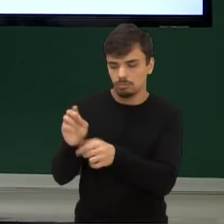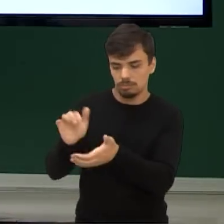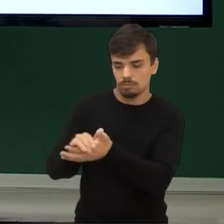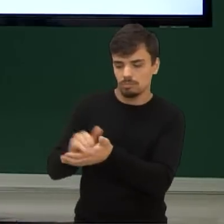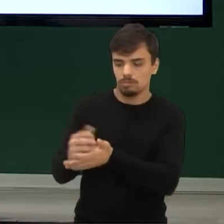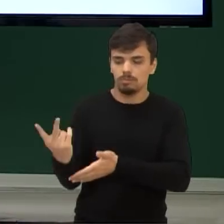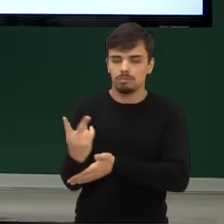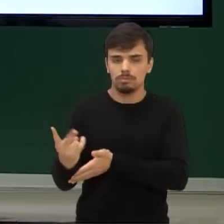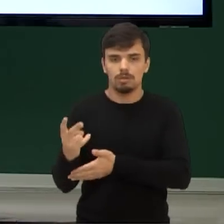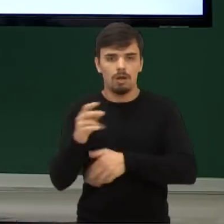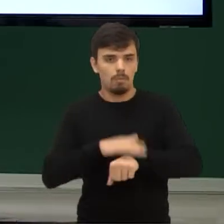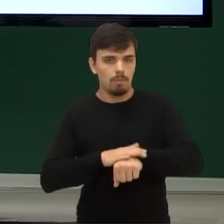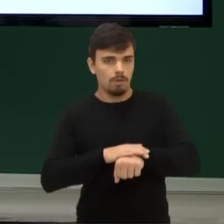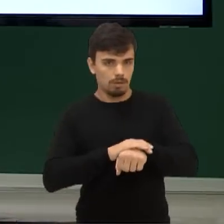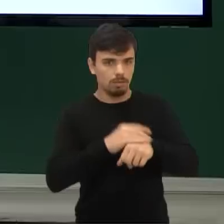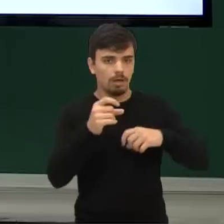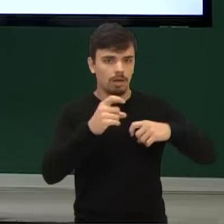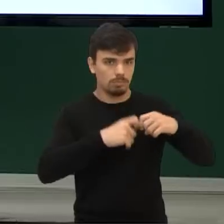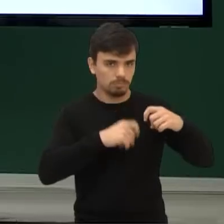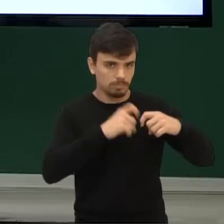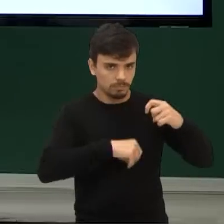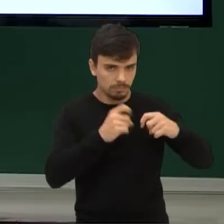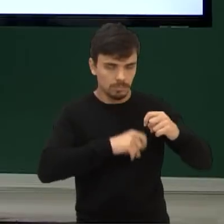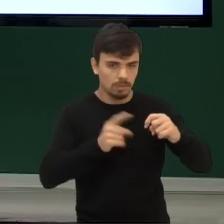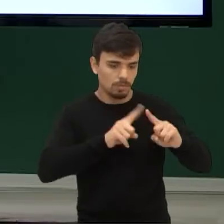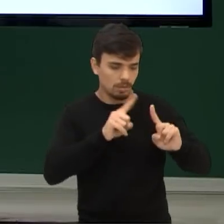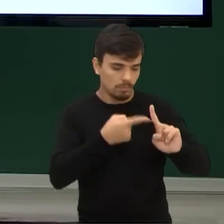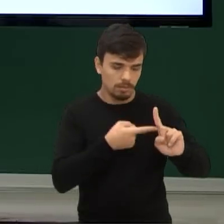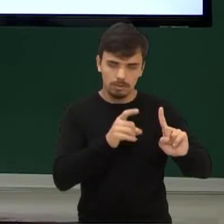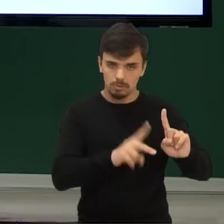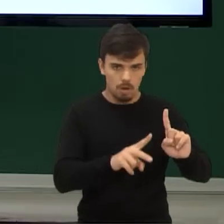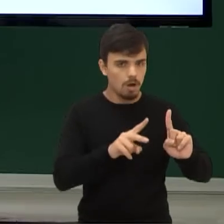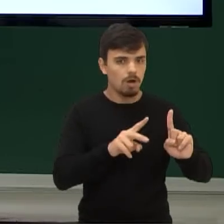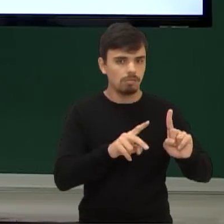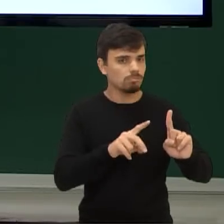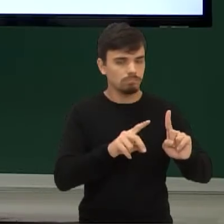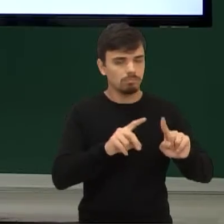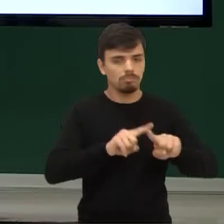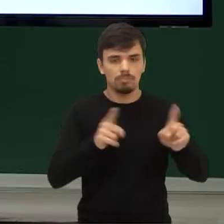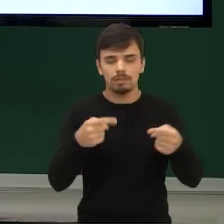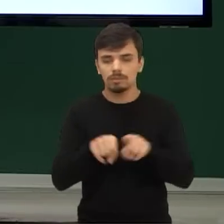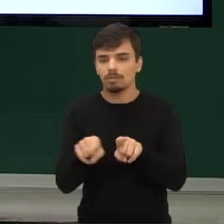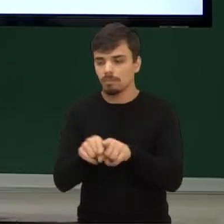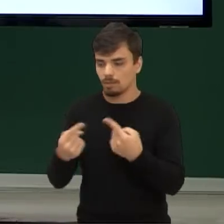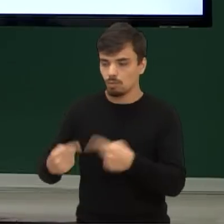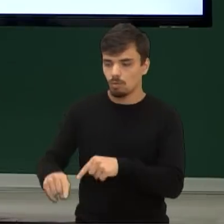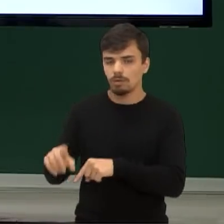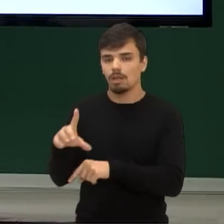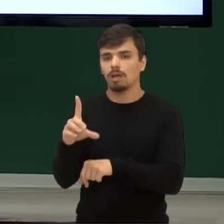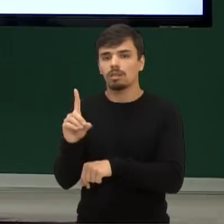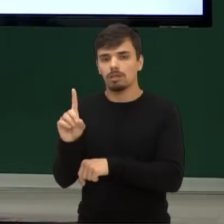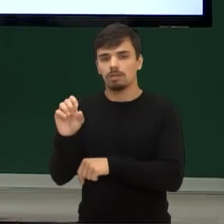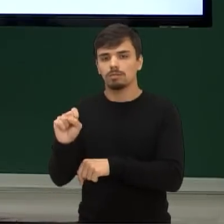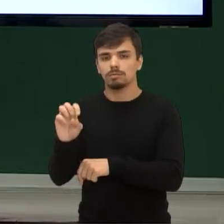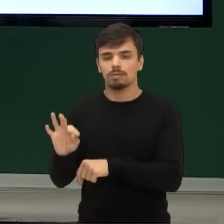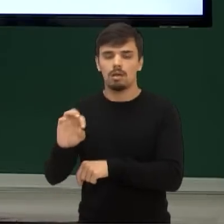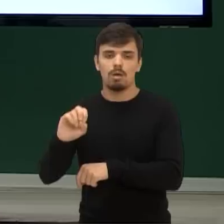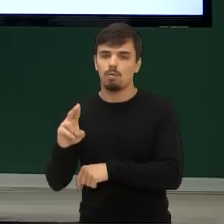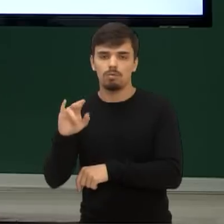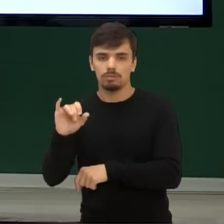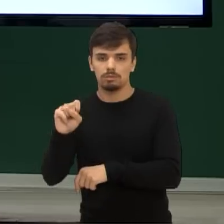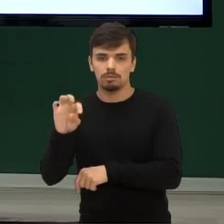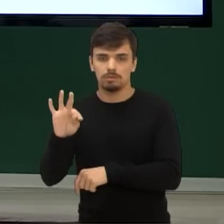relação, não só contra a gravidez indesejada, mas também contra as ISTs, tá? Ela também não